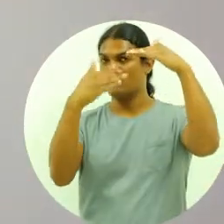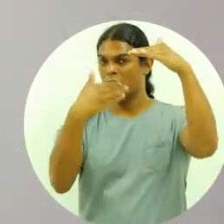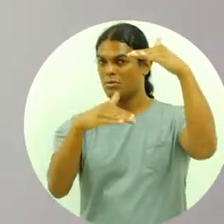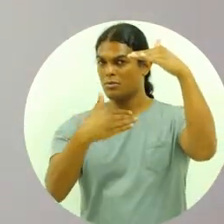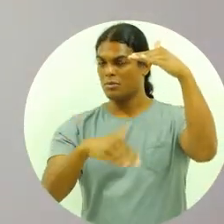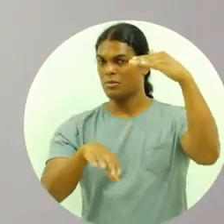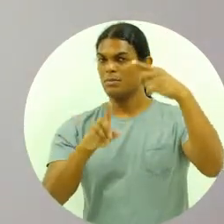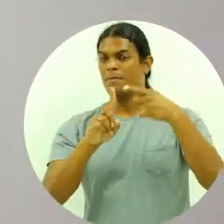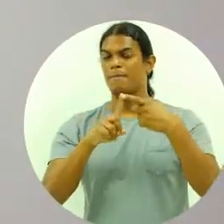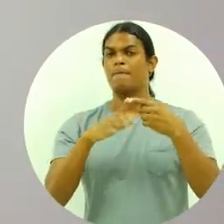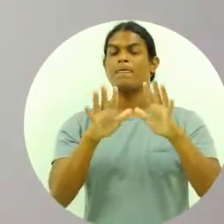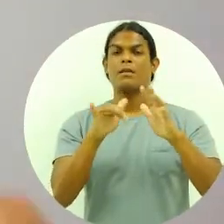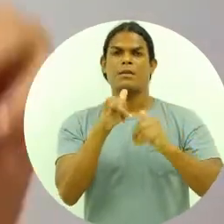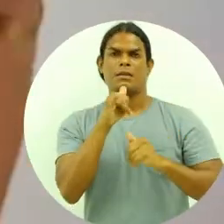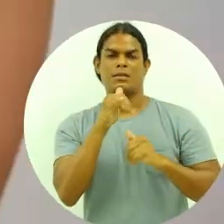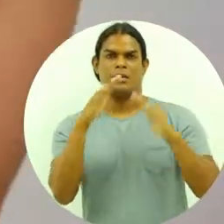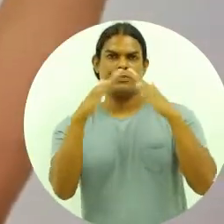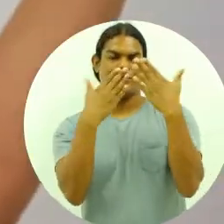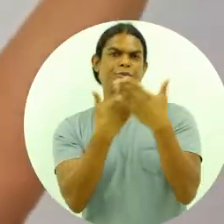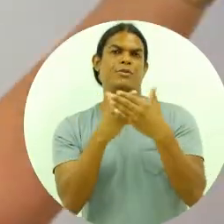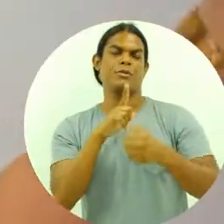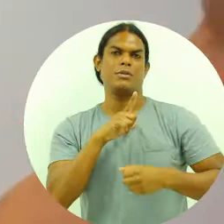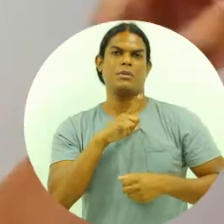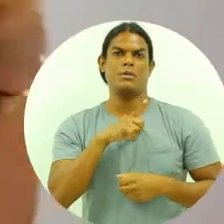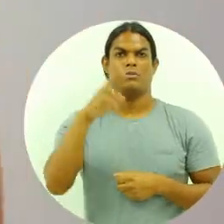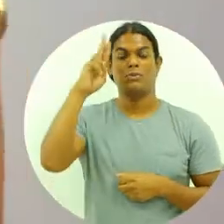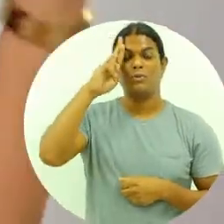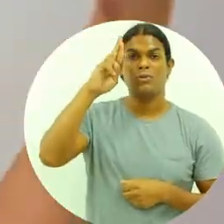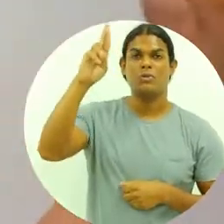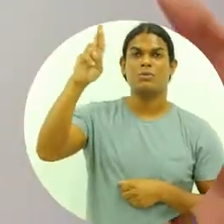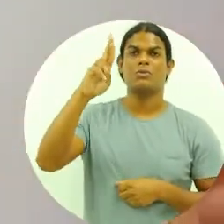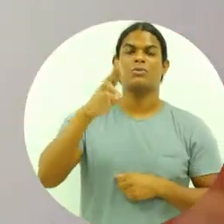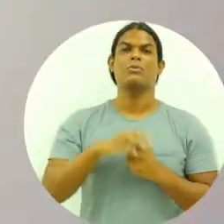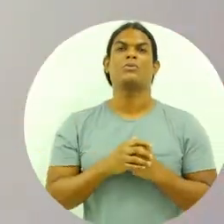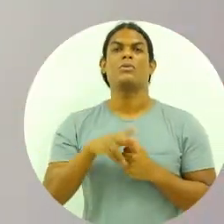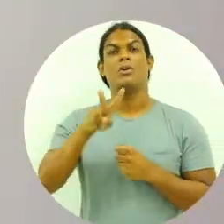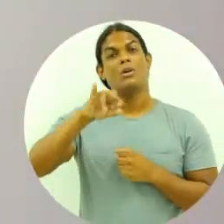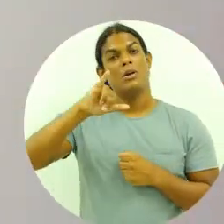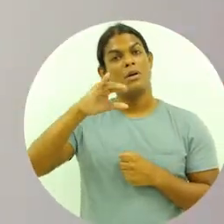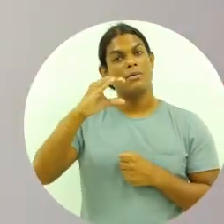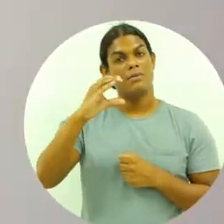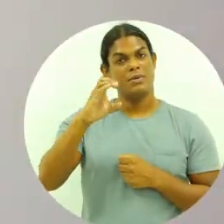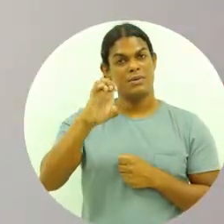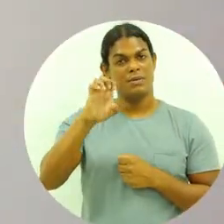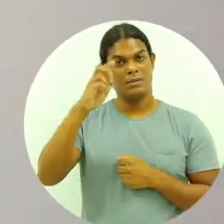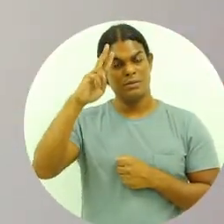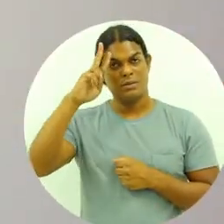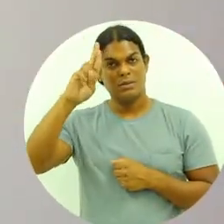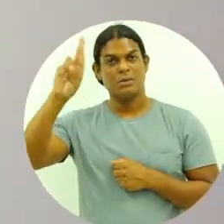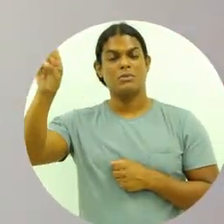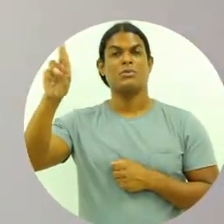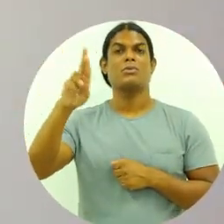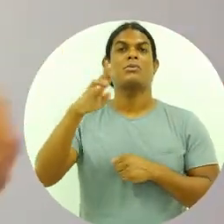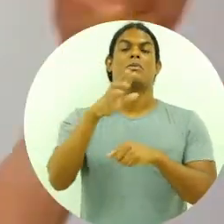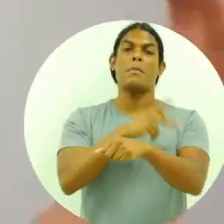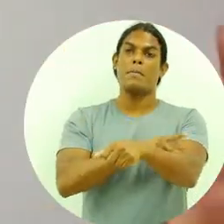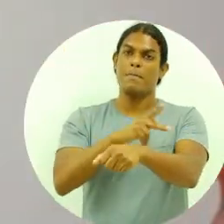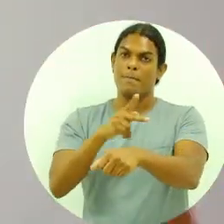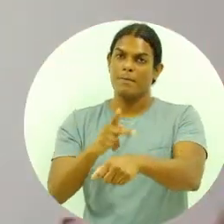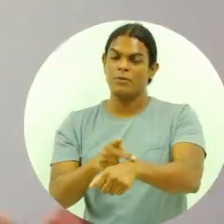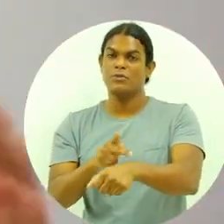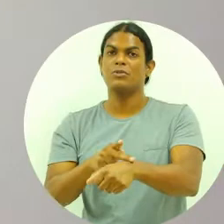isso que dentro de uma estrutura de escola nós temos a diretora, vice-diretora, supervisão pedagógica,